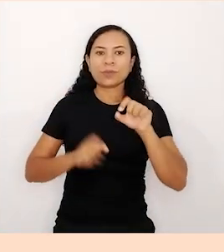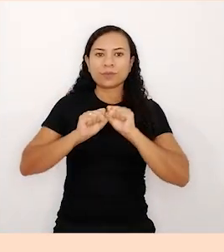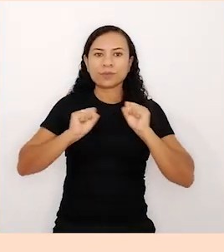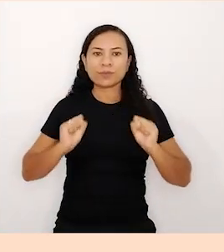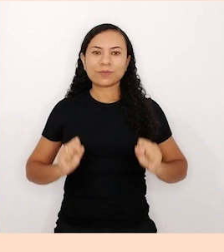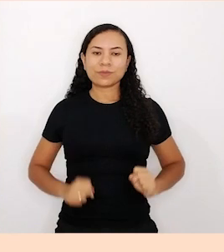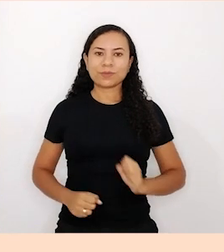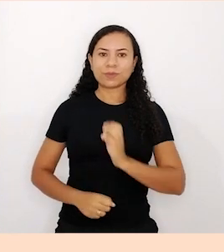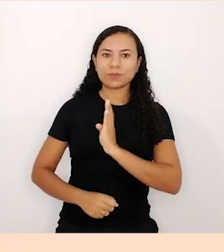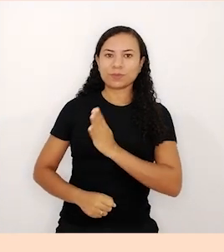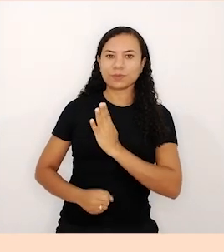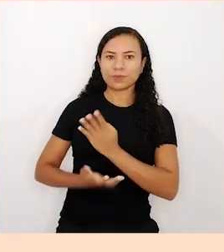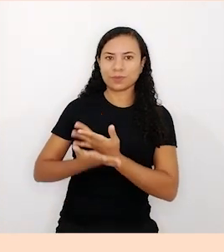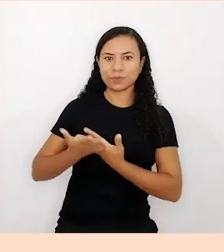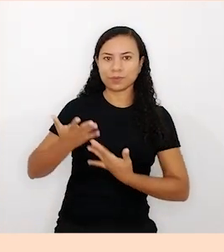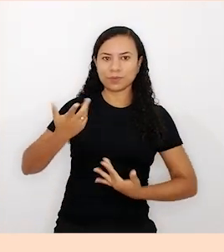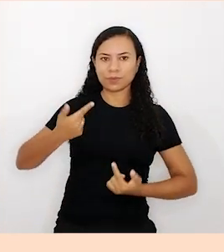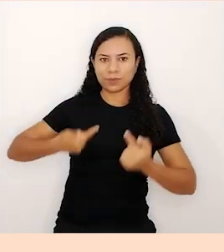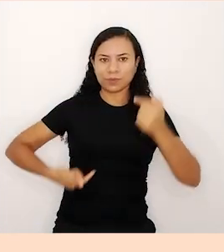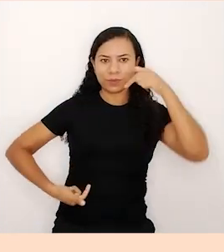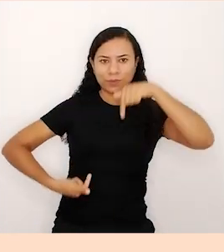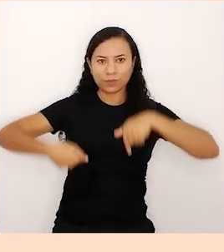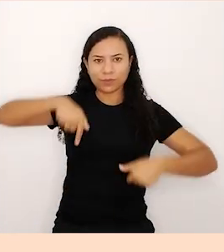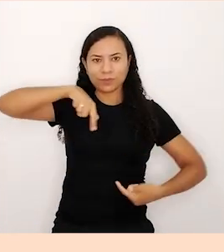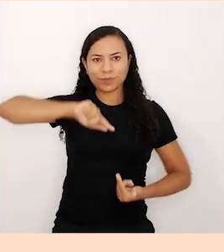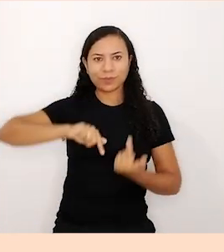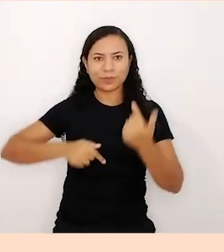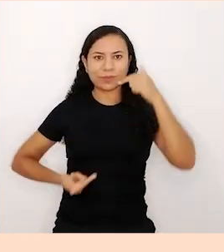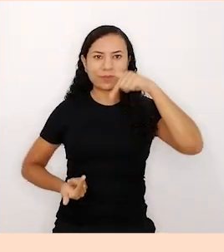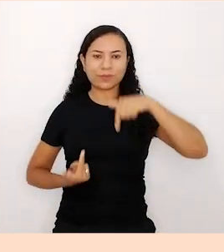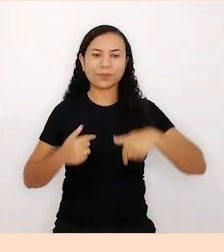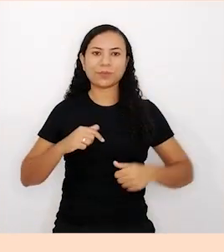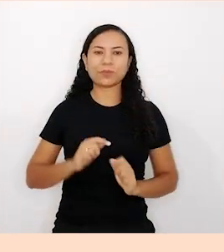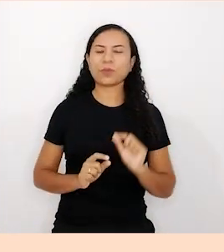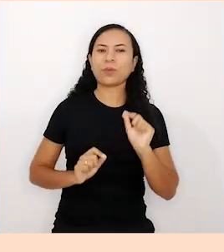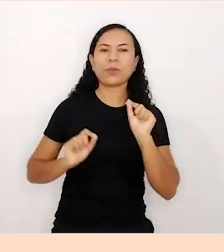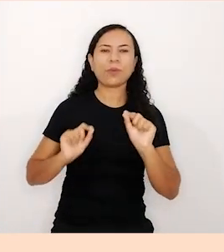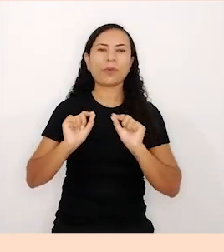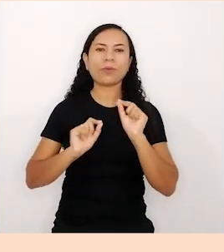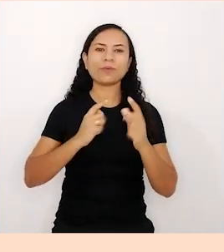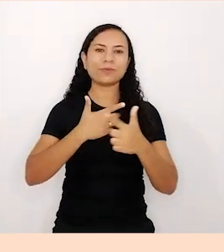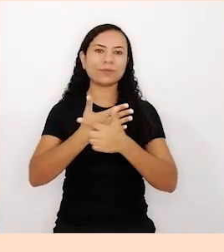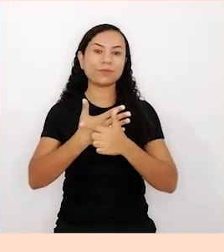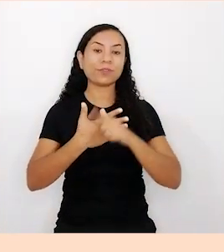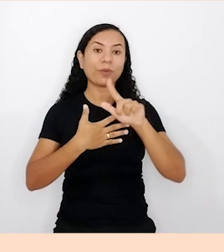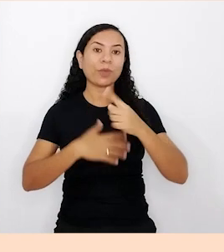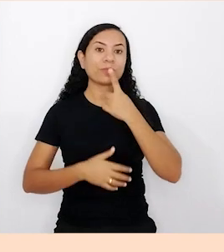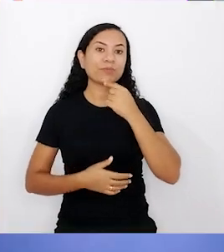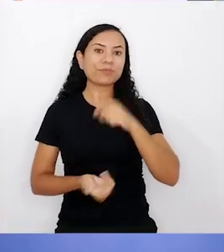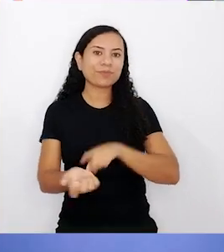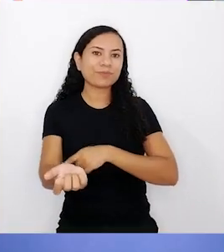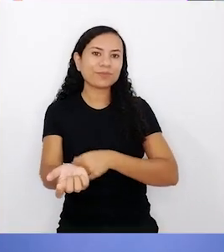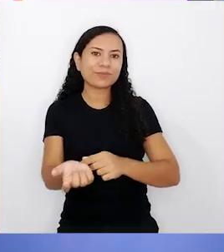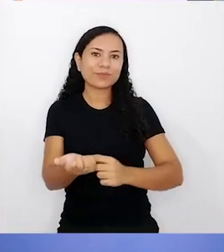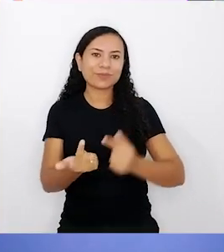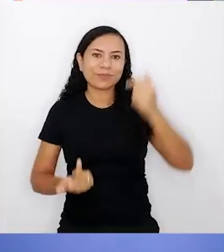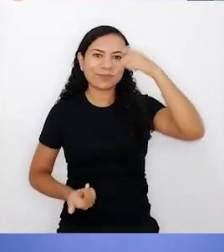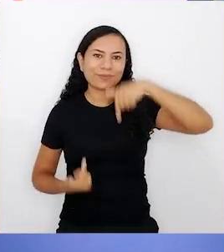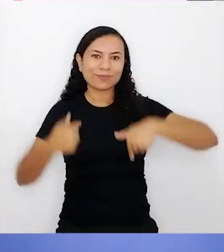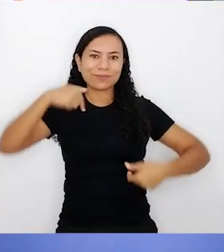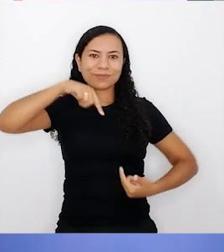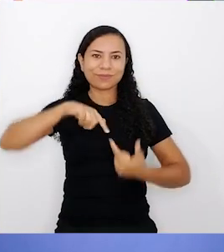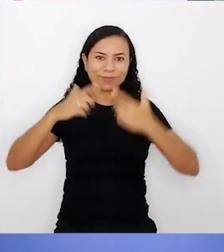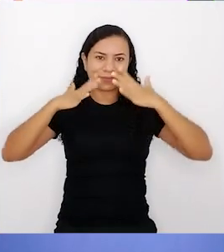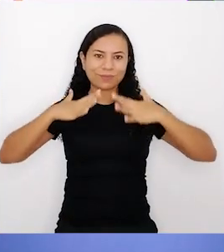sistema cardiovascular, cuja função é transportar o sangue pelo corpo. O